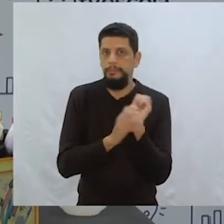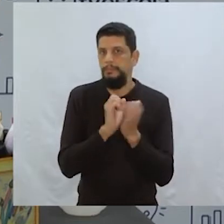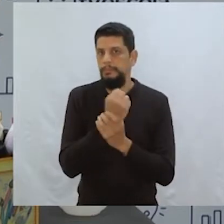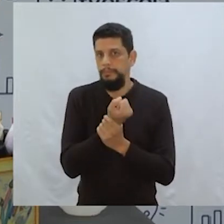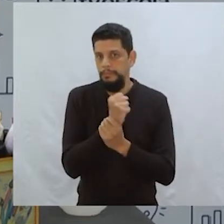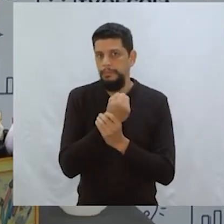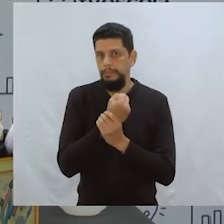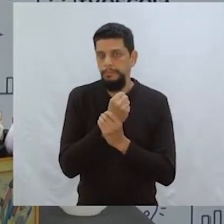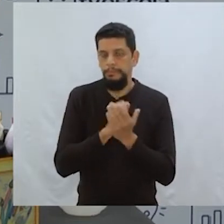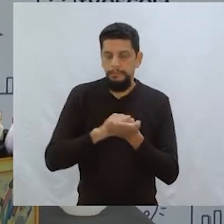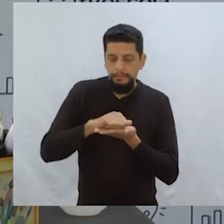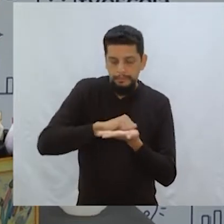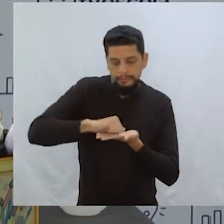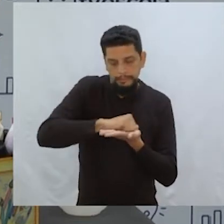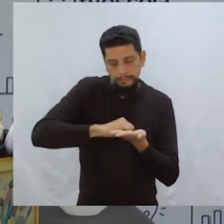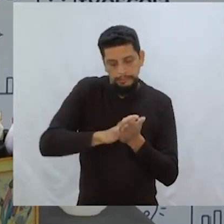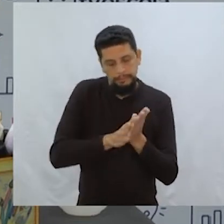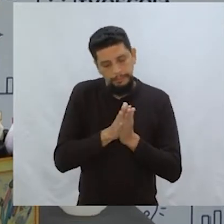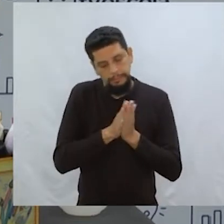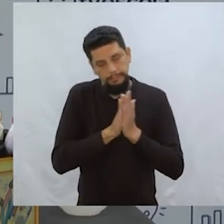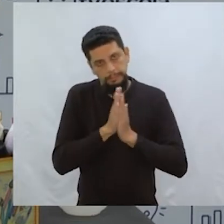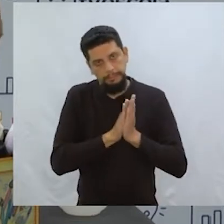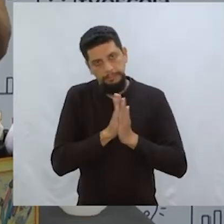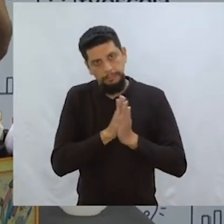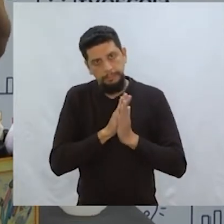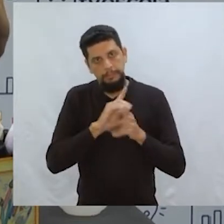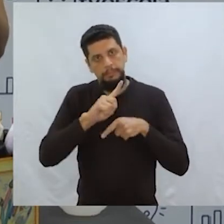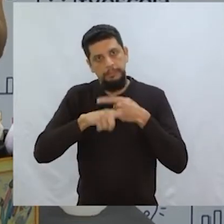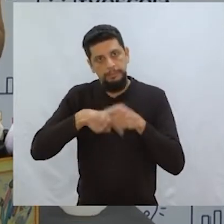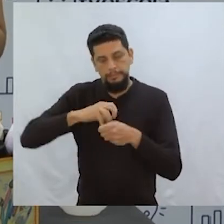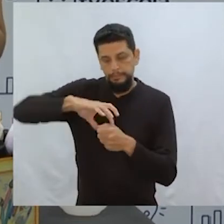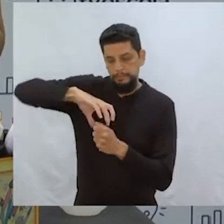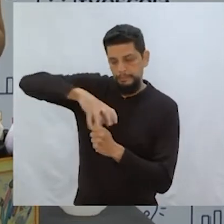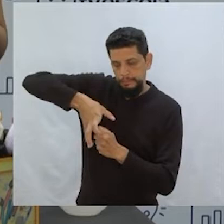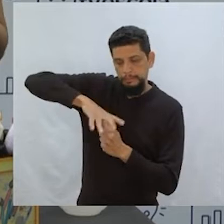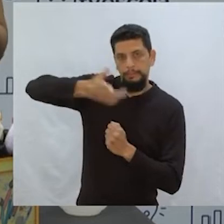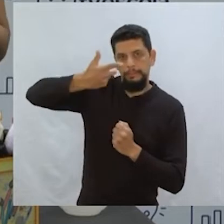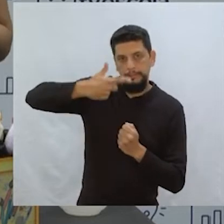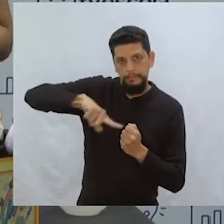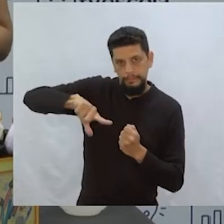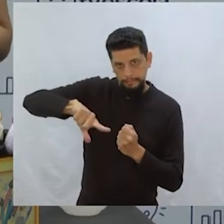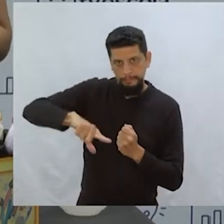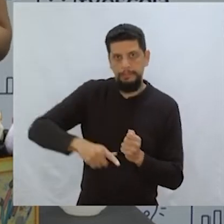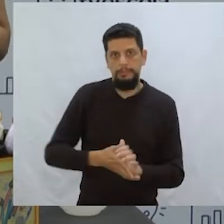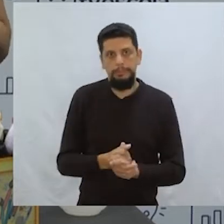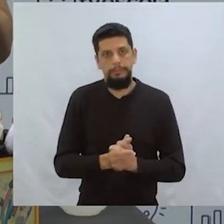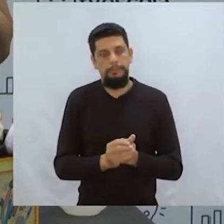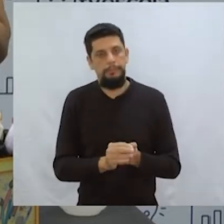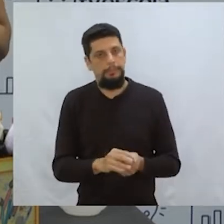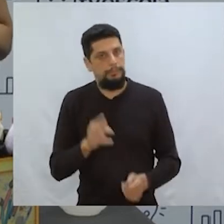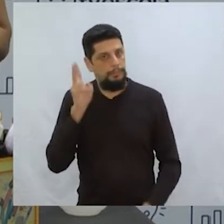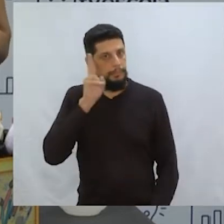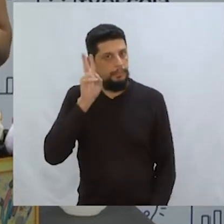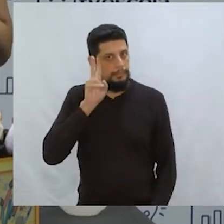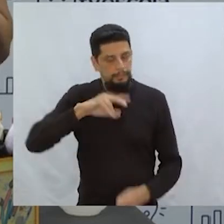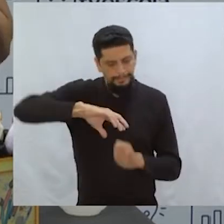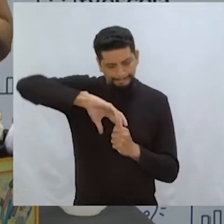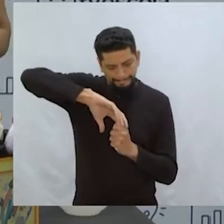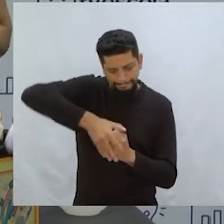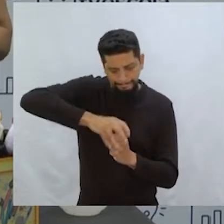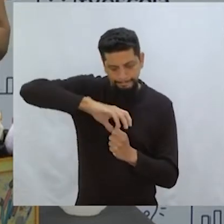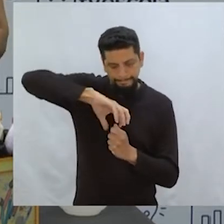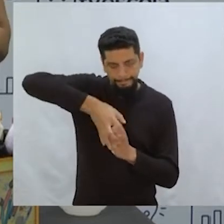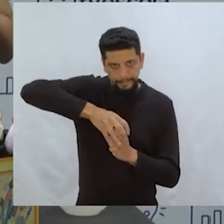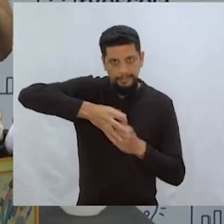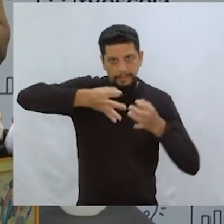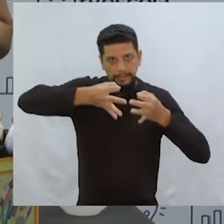unhas, punho, esfrega bem a mãozinha para depois ligar a torneira e enxaguar. E lembrar de fechar